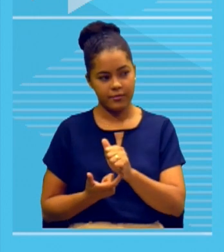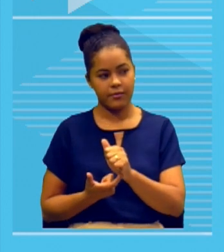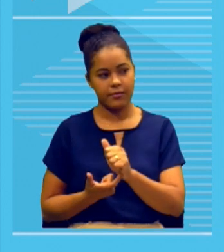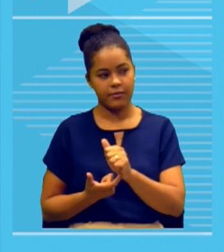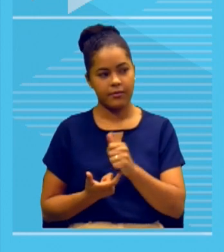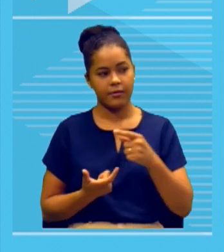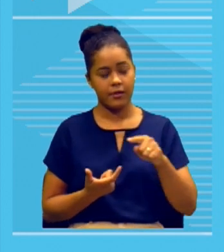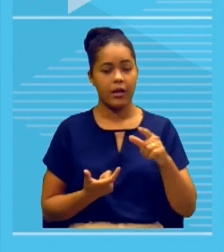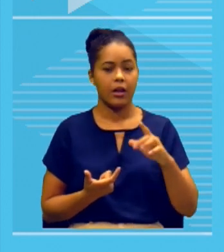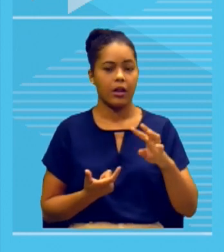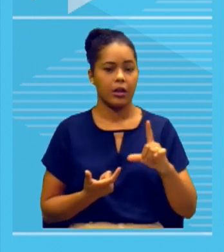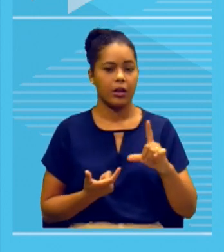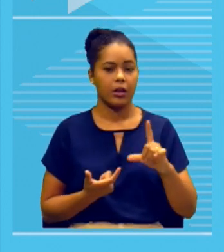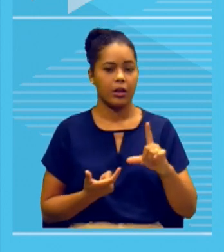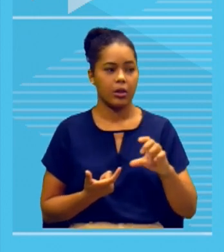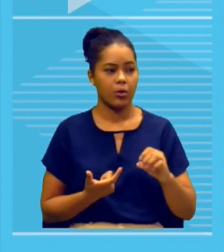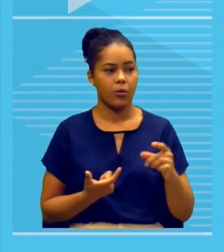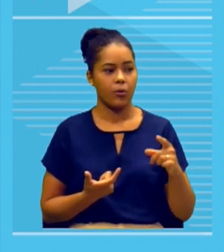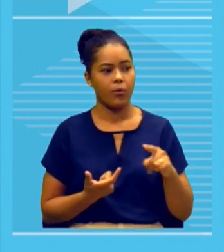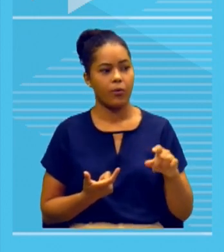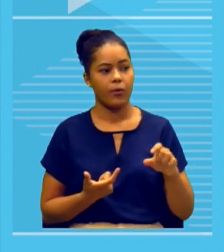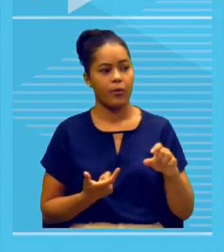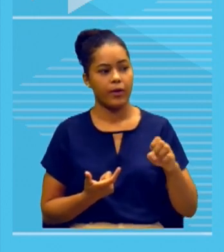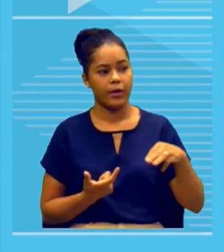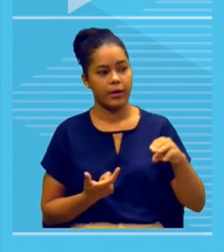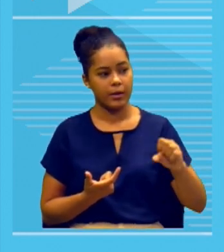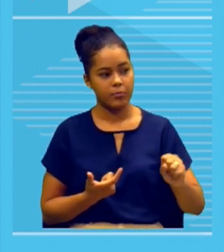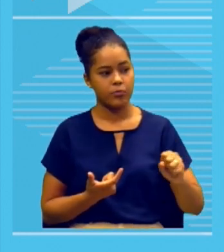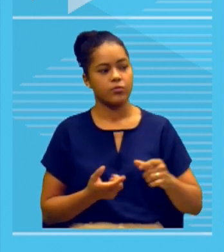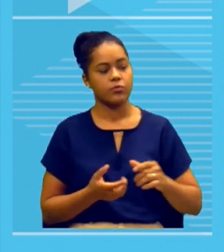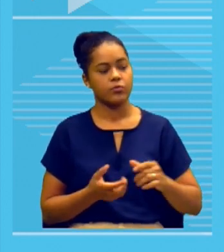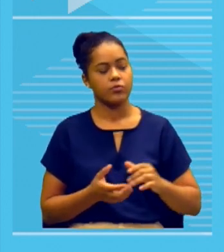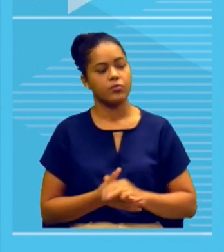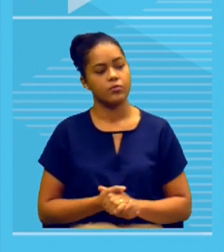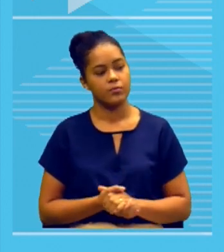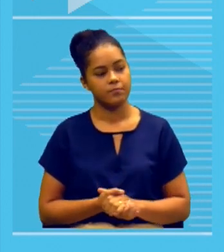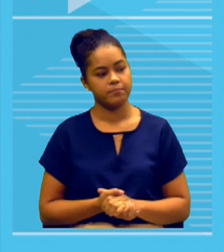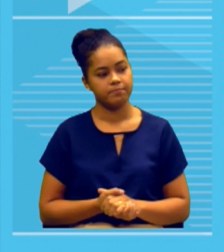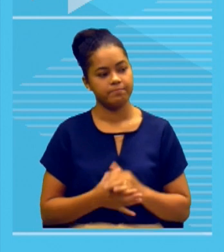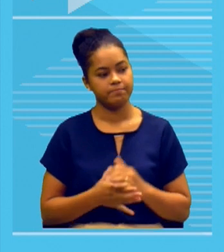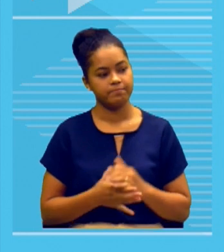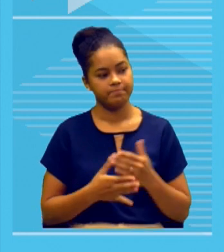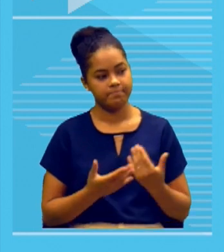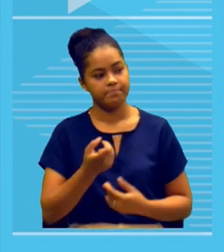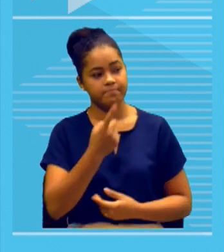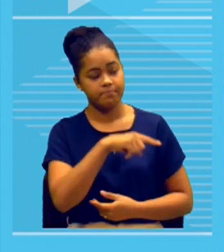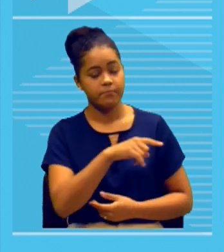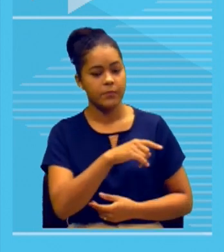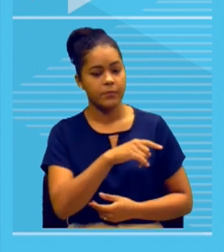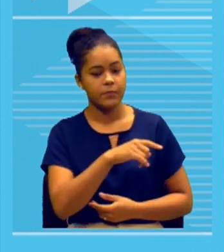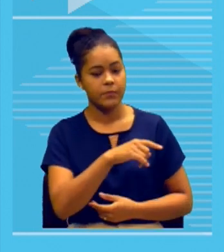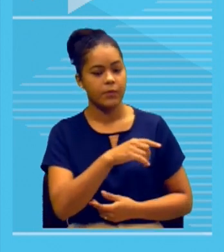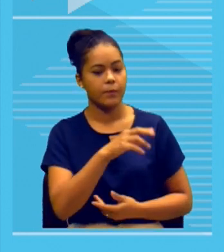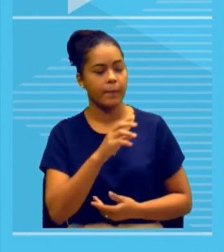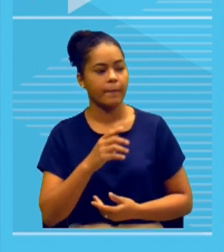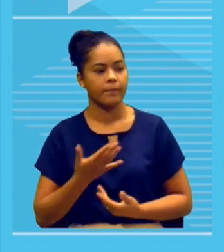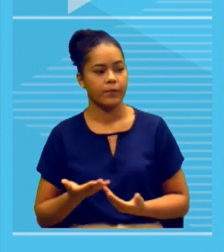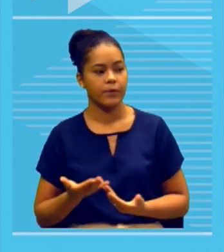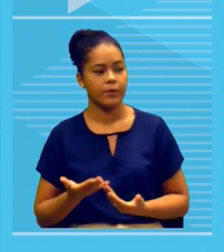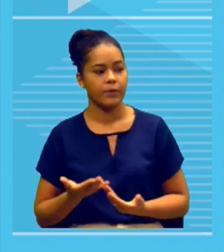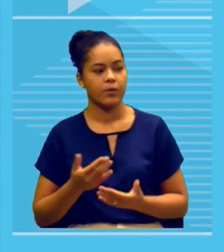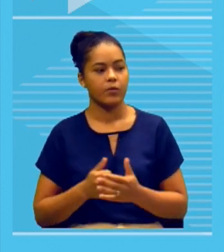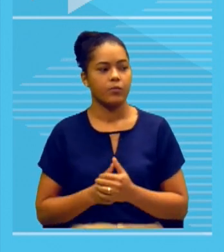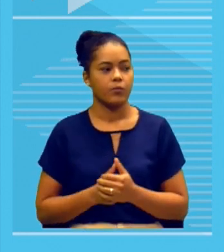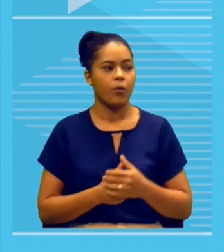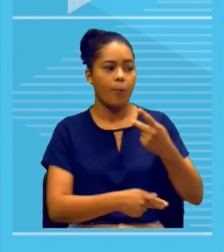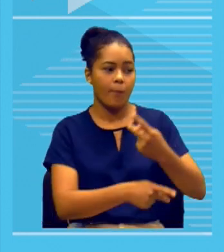aqui uma palavra negativa um advérbio de negação o pronome oblíquo vai aparecer antes do verbo